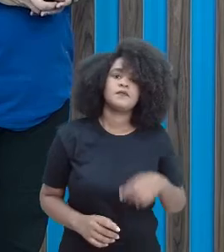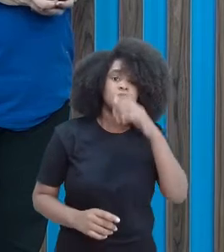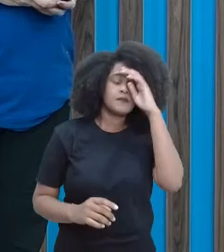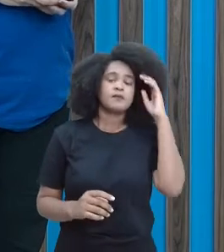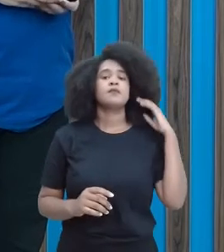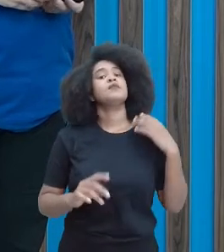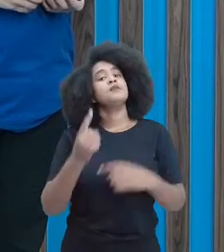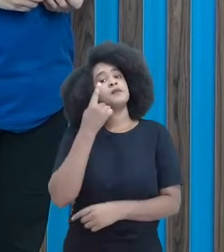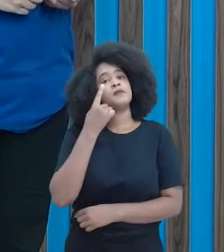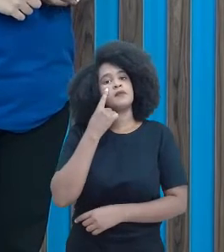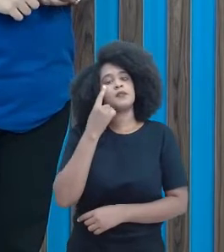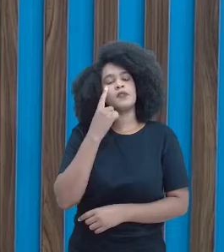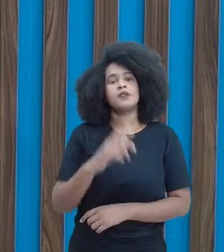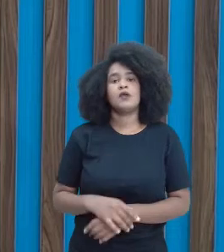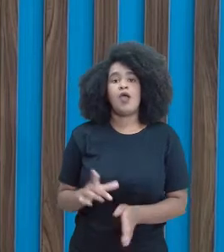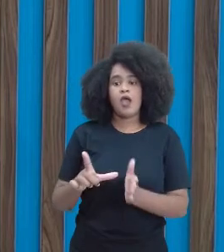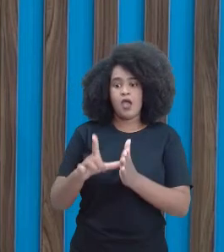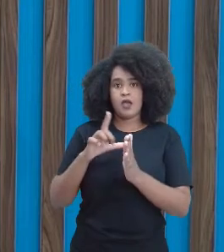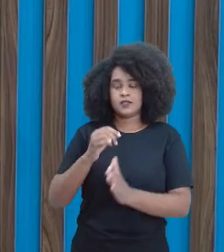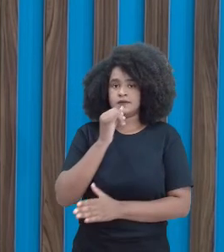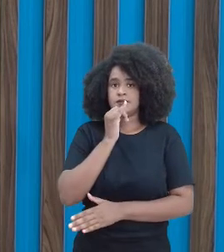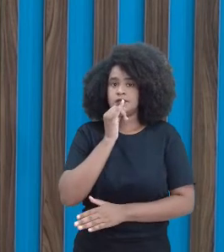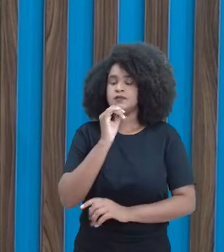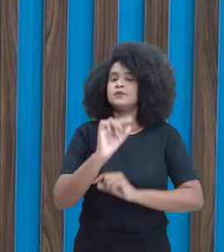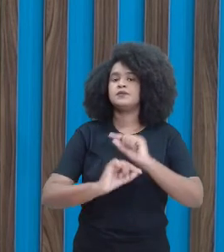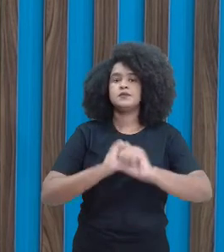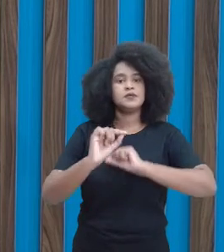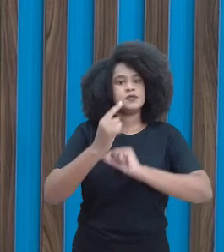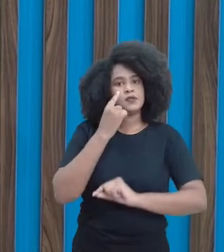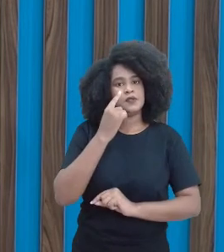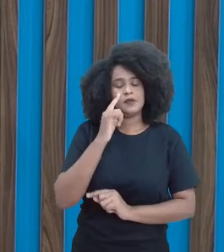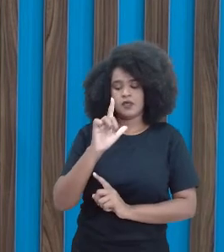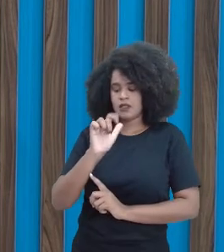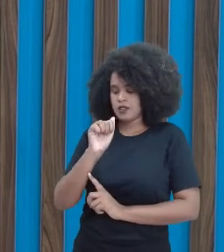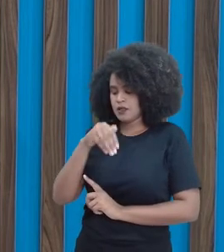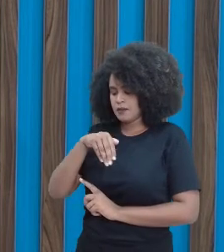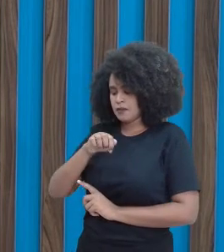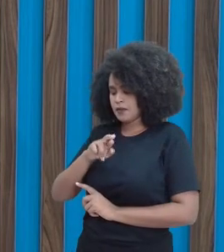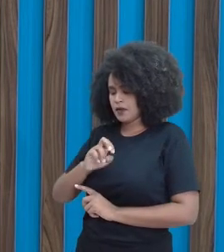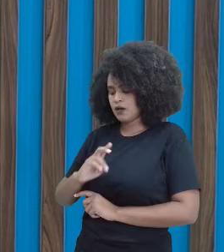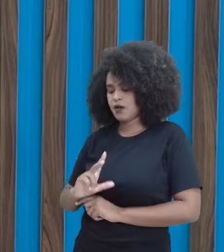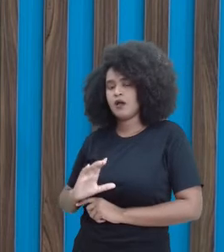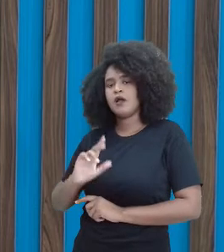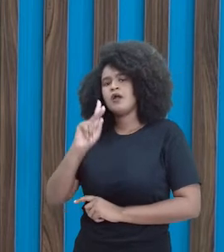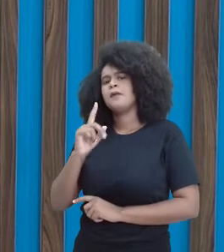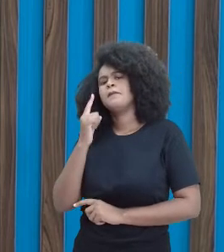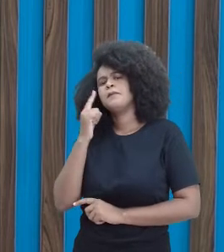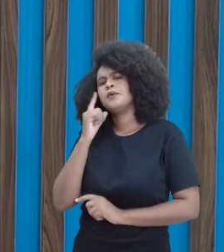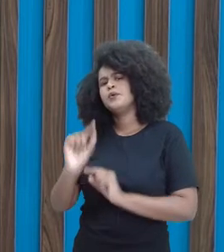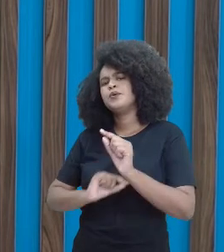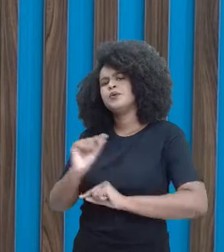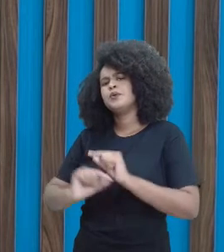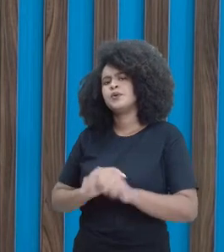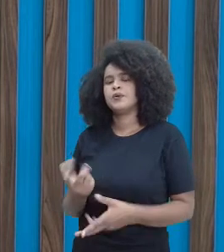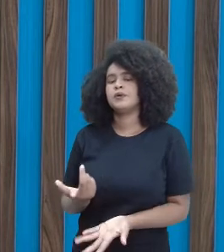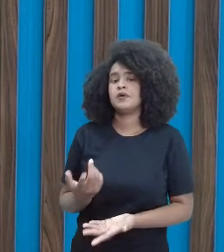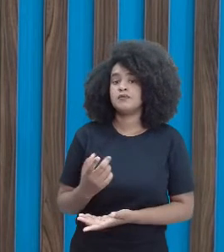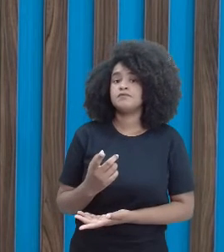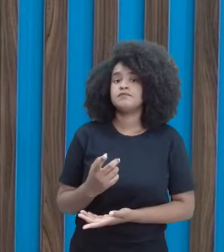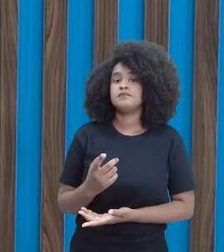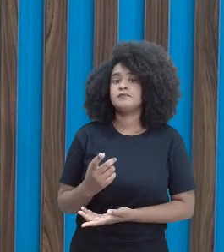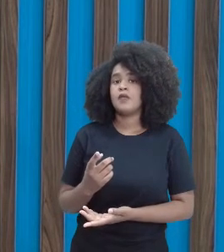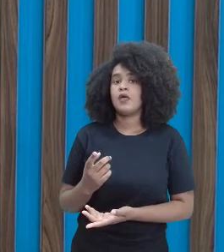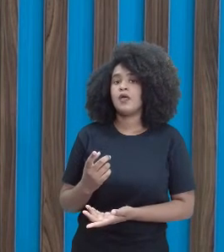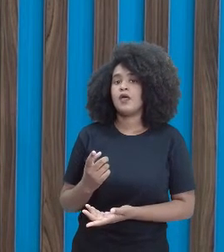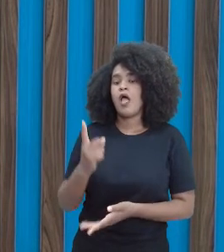A questão aí também, antes do exemplo, Carol, é que no caso de Lamarck, ele pensa, né? Ele pensava, quando a gente diz ele